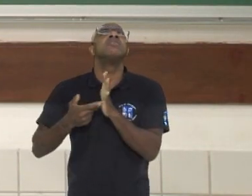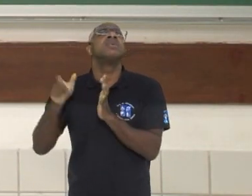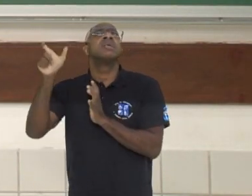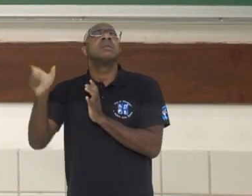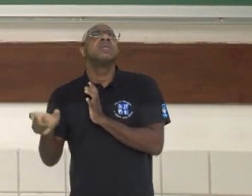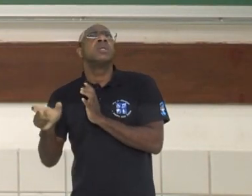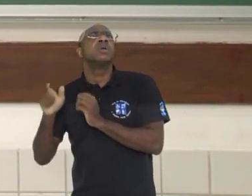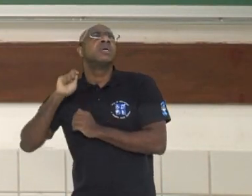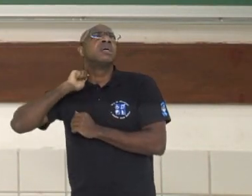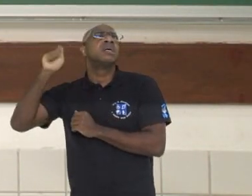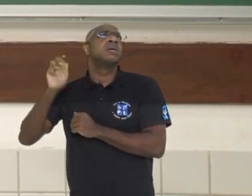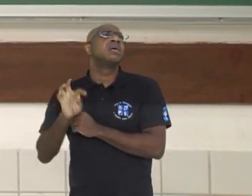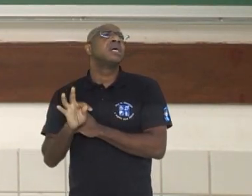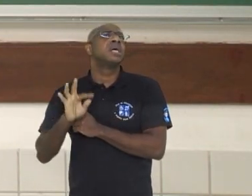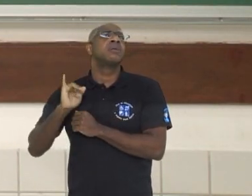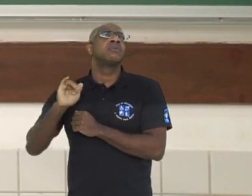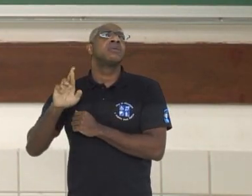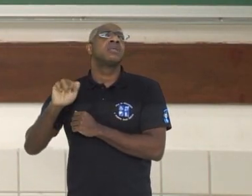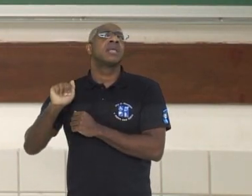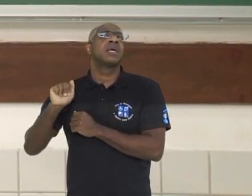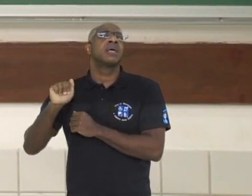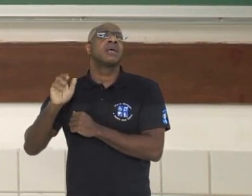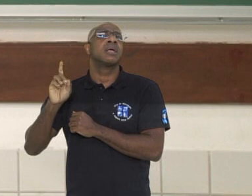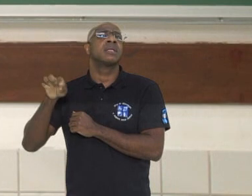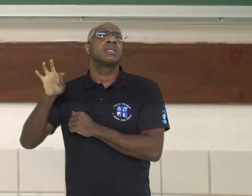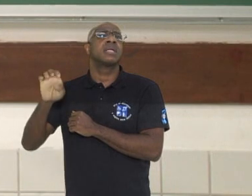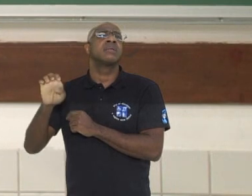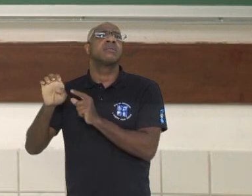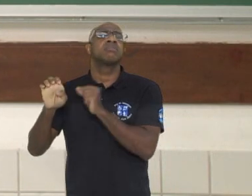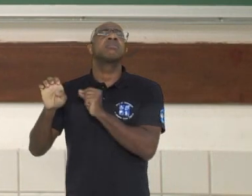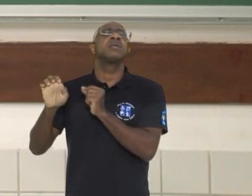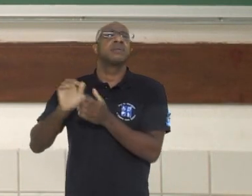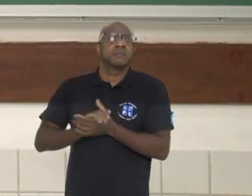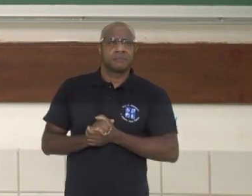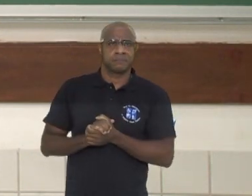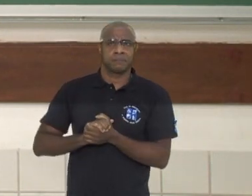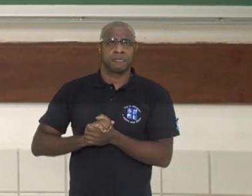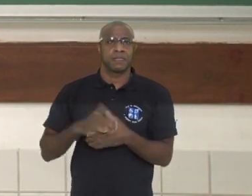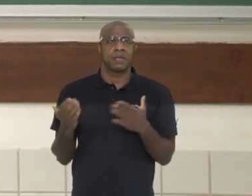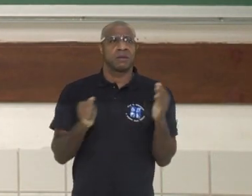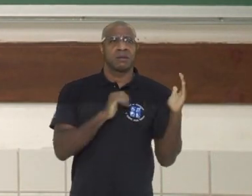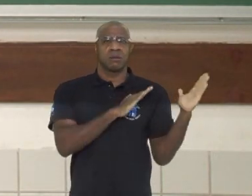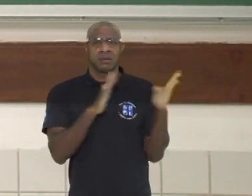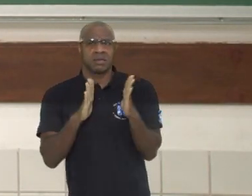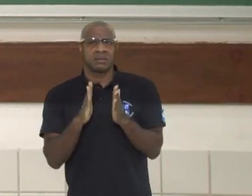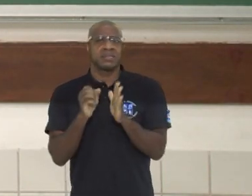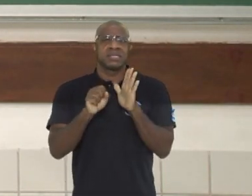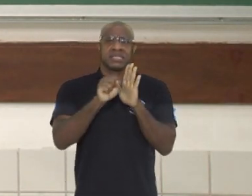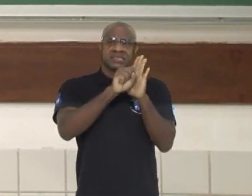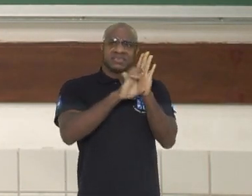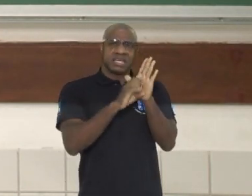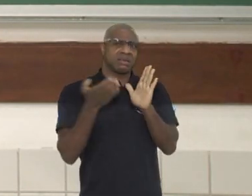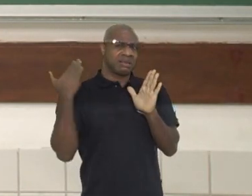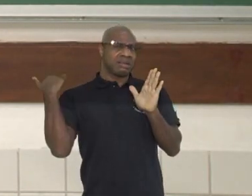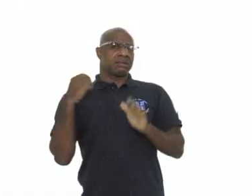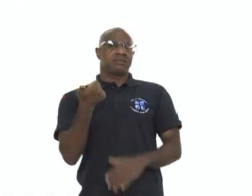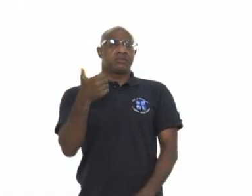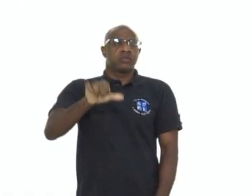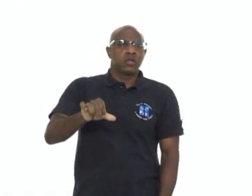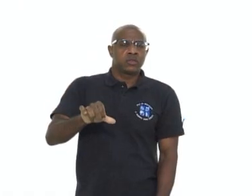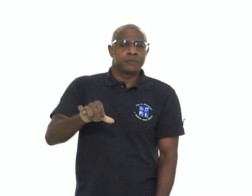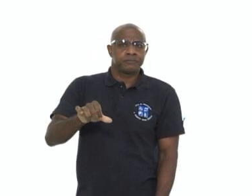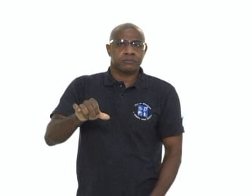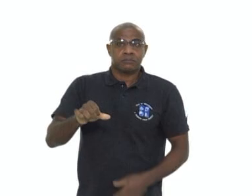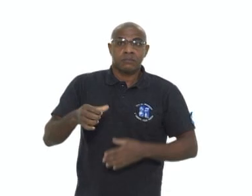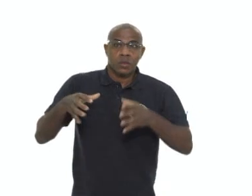mais ainda sobre esse personagem histórico, vamos lá. Durante o século XVIII, a região das Minas Gerais foi explorada em função